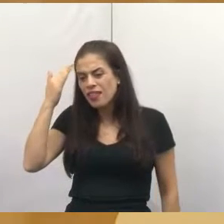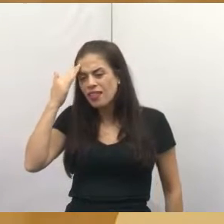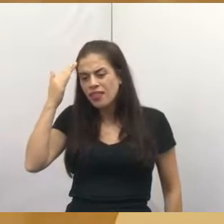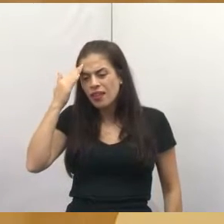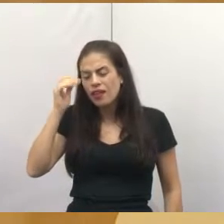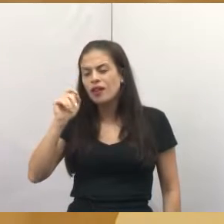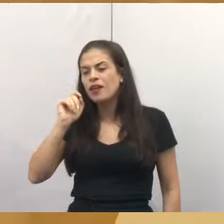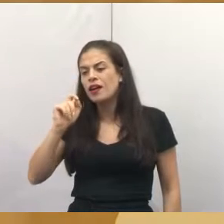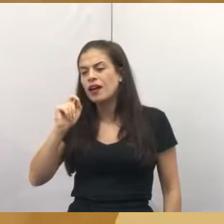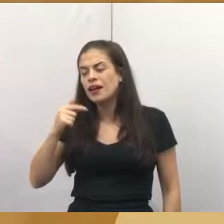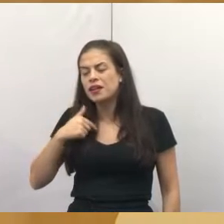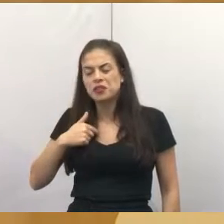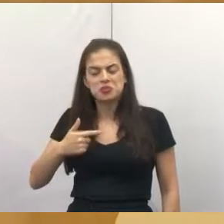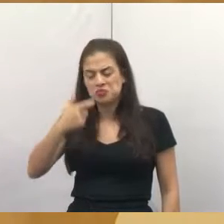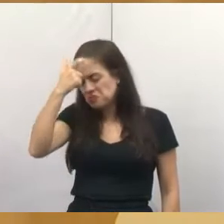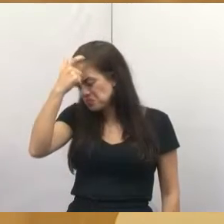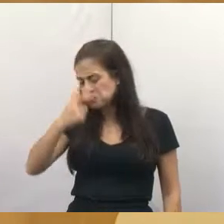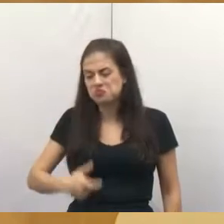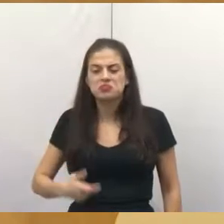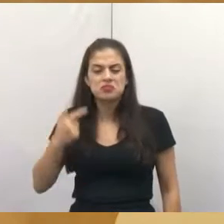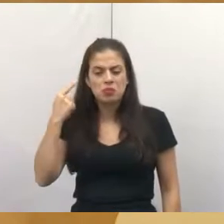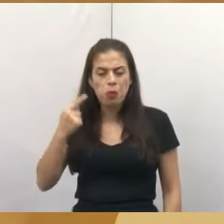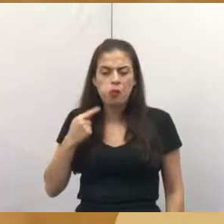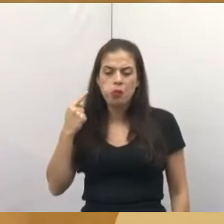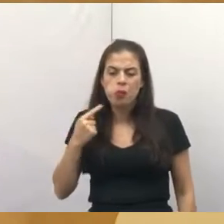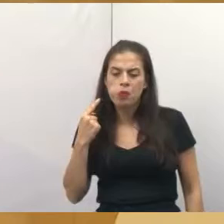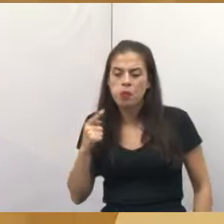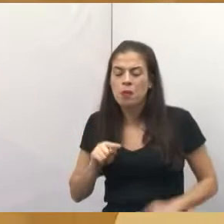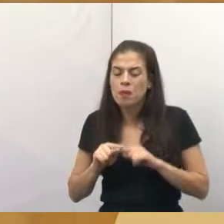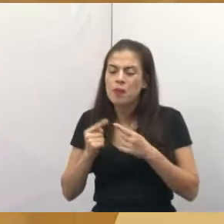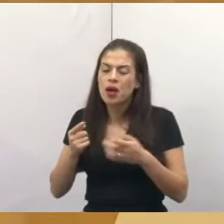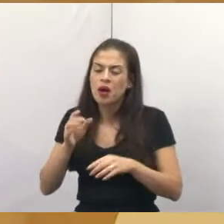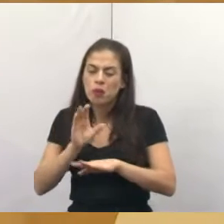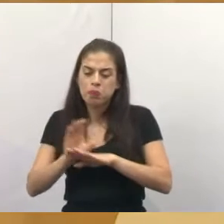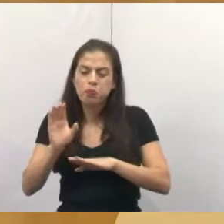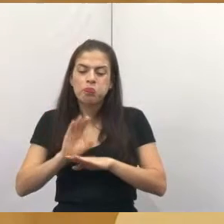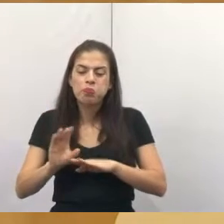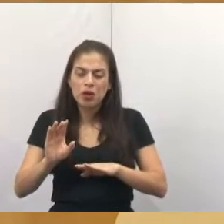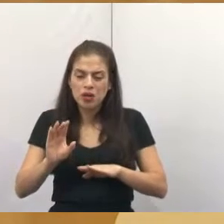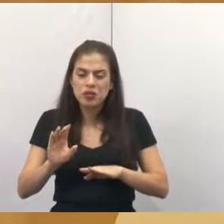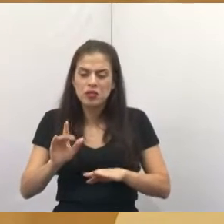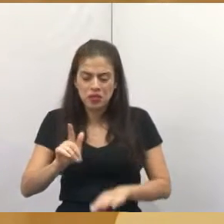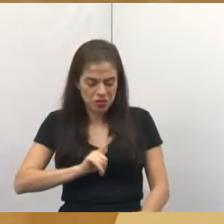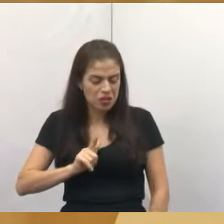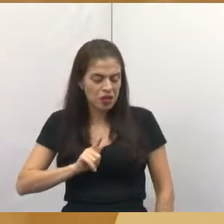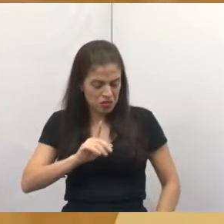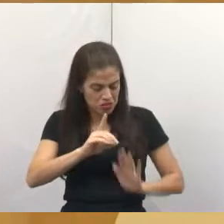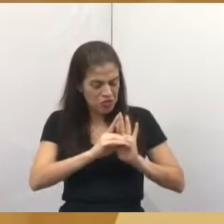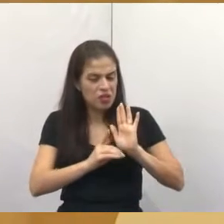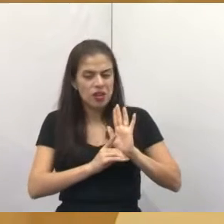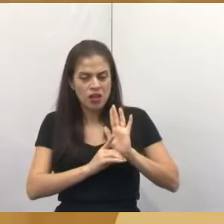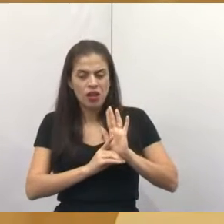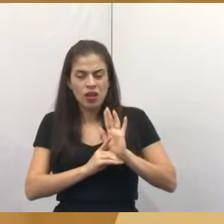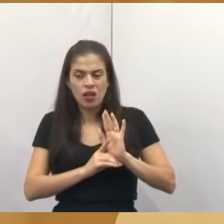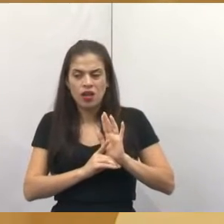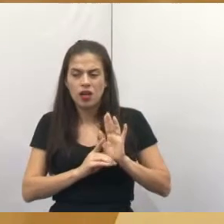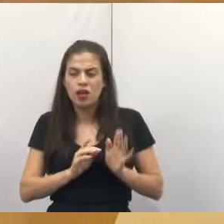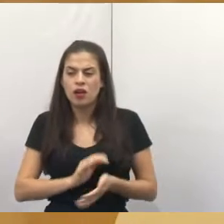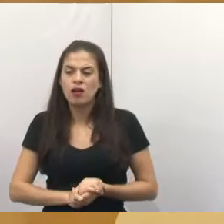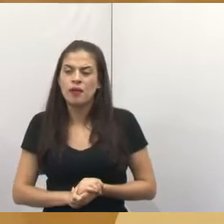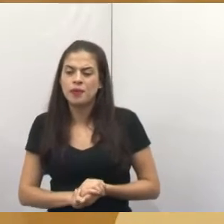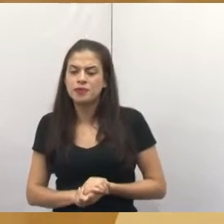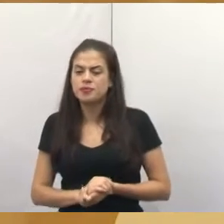sou advogado, mas é constitucional, tá? Tem direito o vereador se afastar do